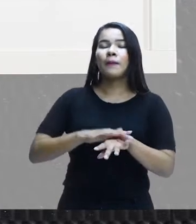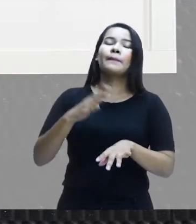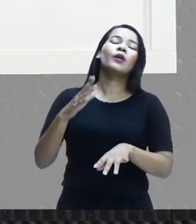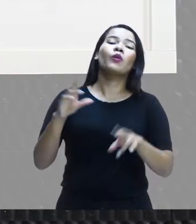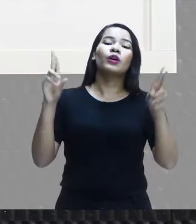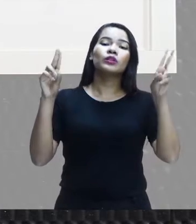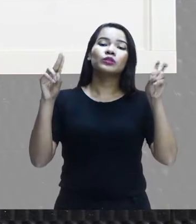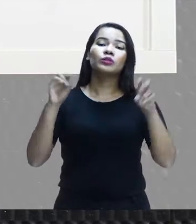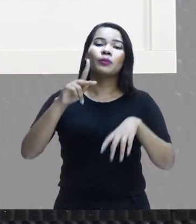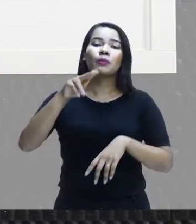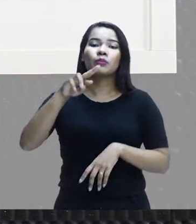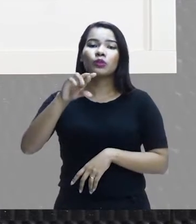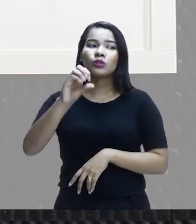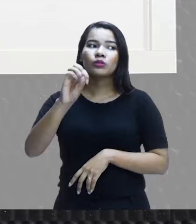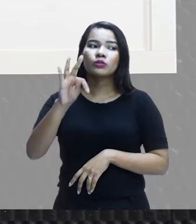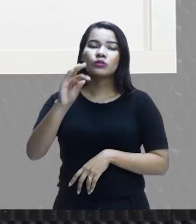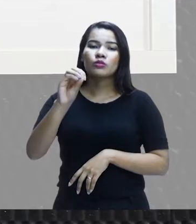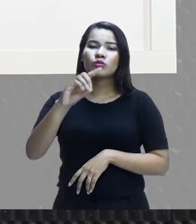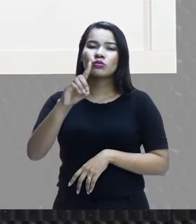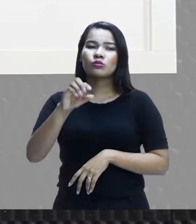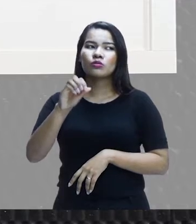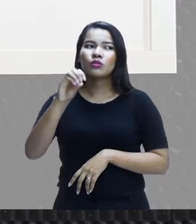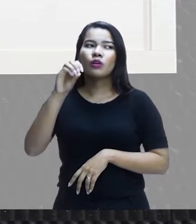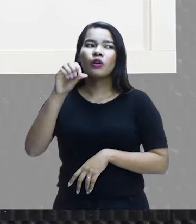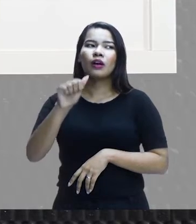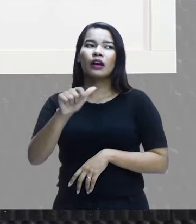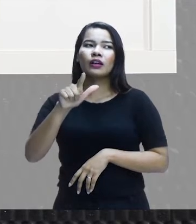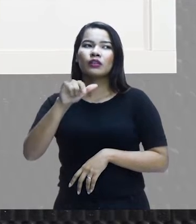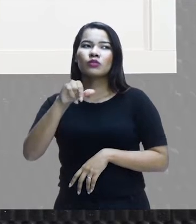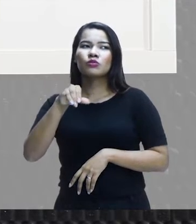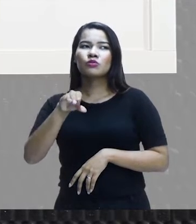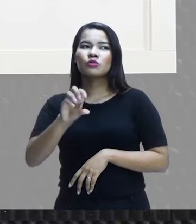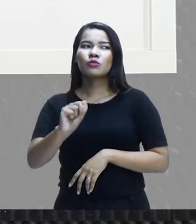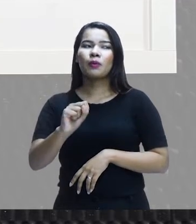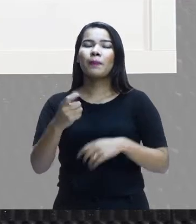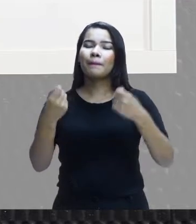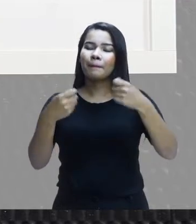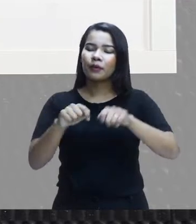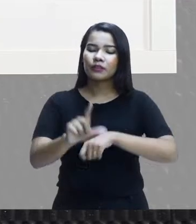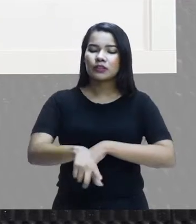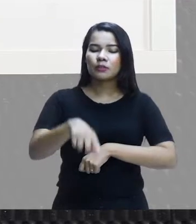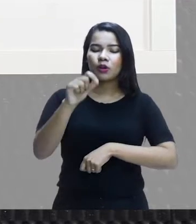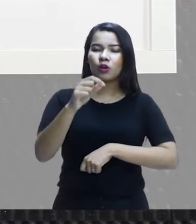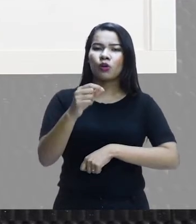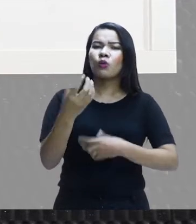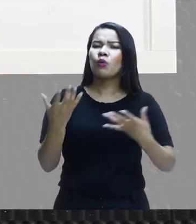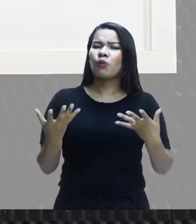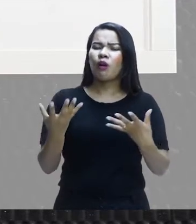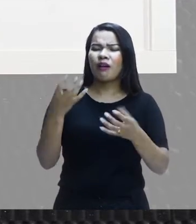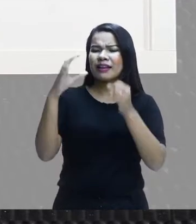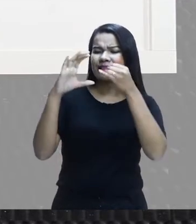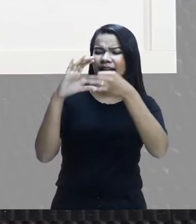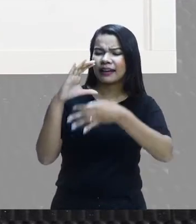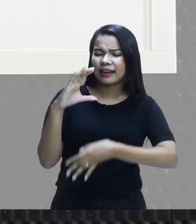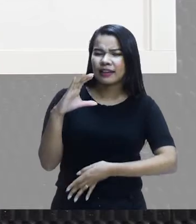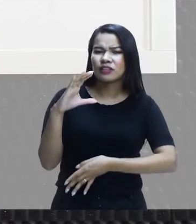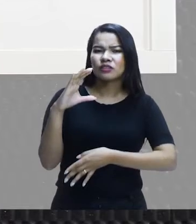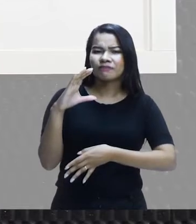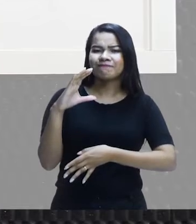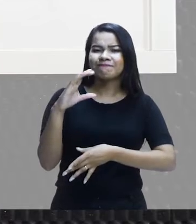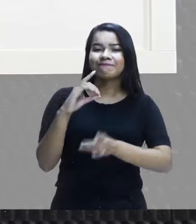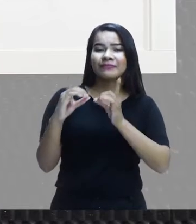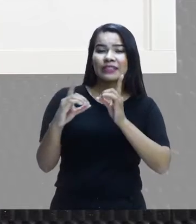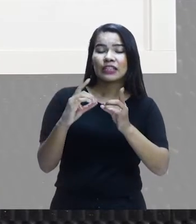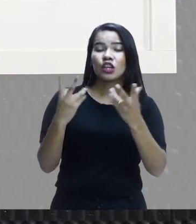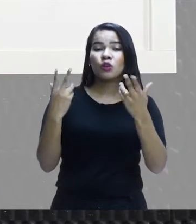Quando você vai falar de protozoário, é claro, a gente tem que fazer uma abordagem sobre as suas características diagnósticas. Assim como nos fungos,